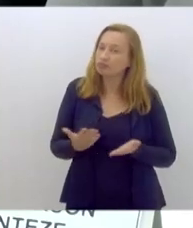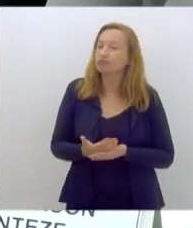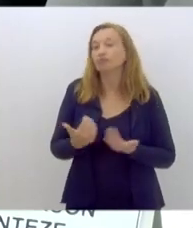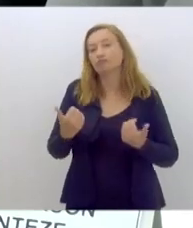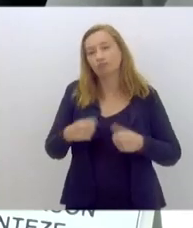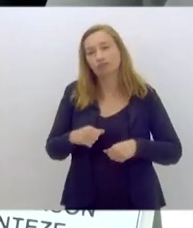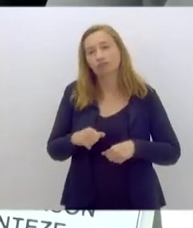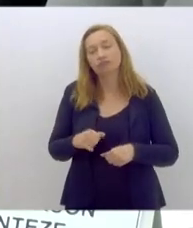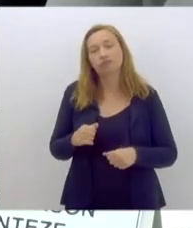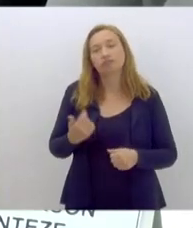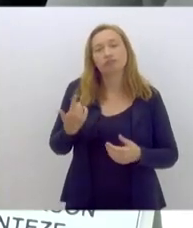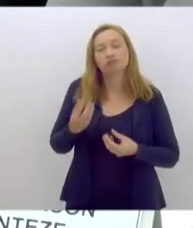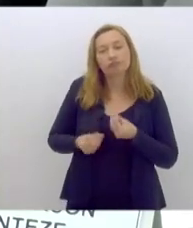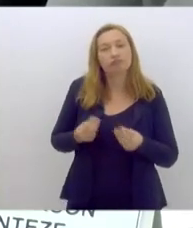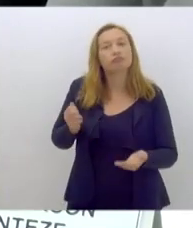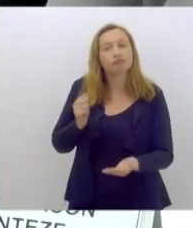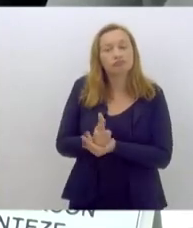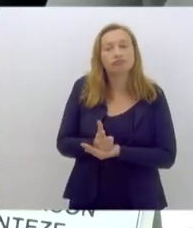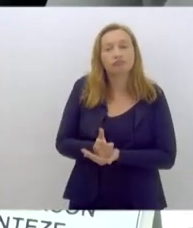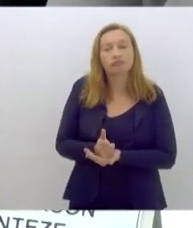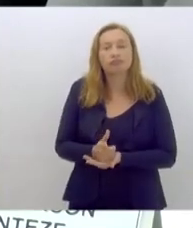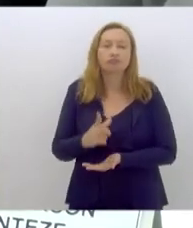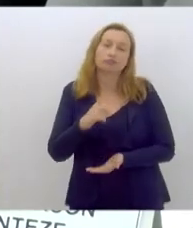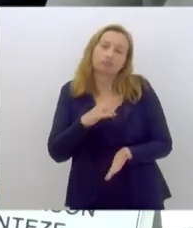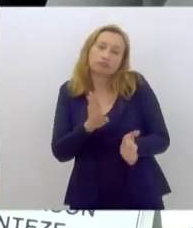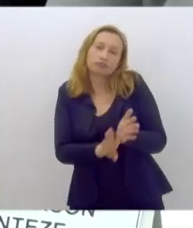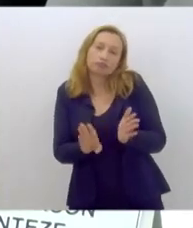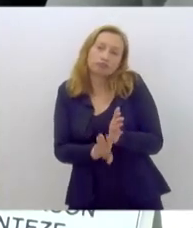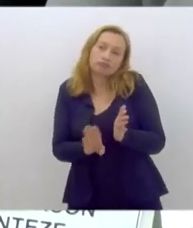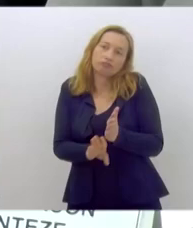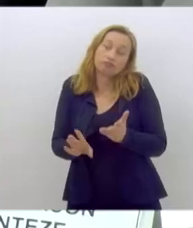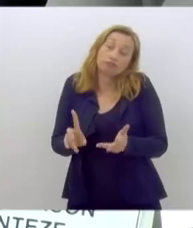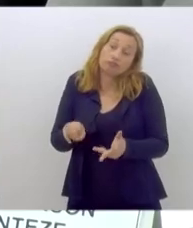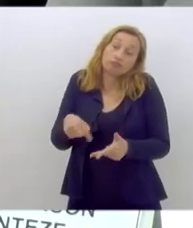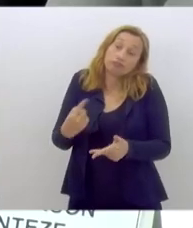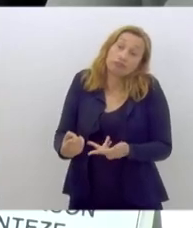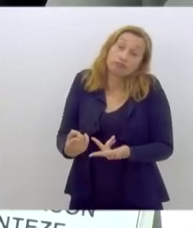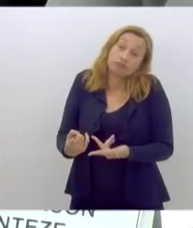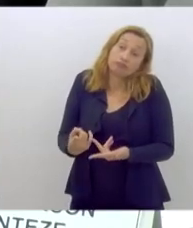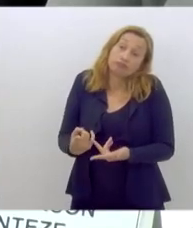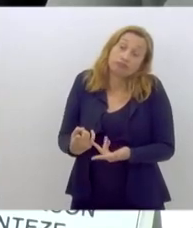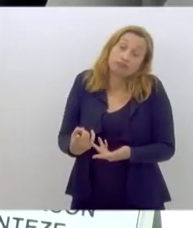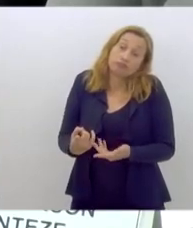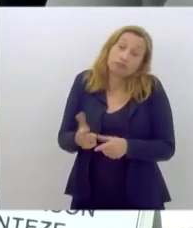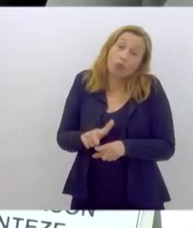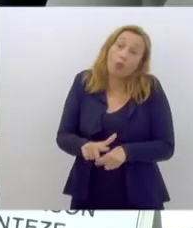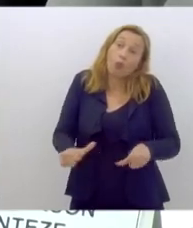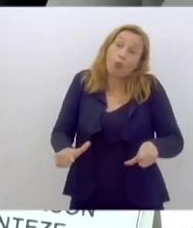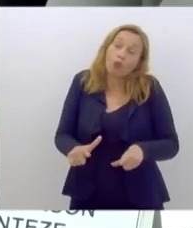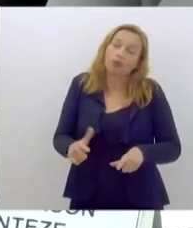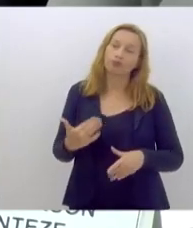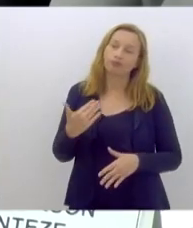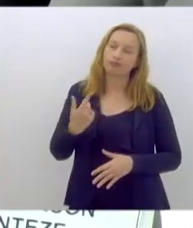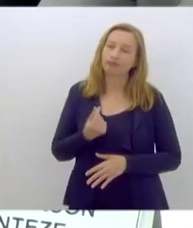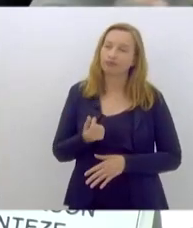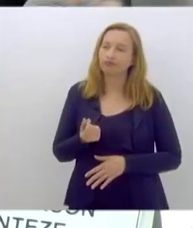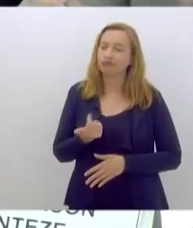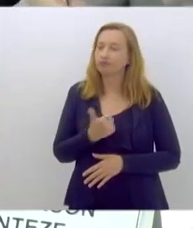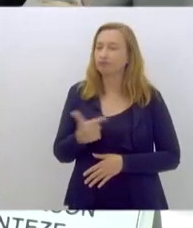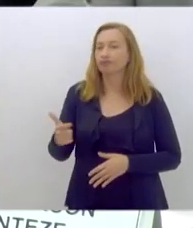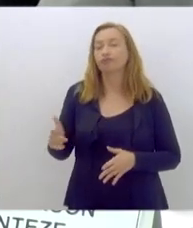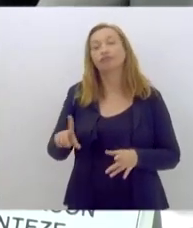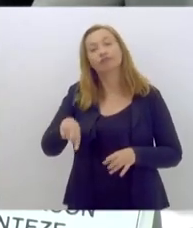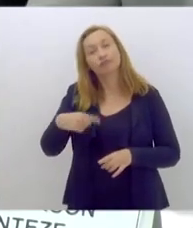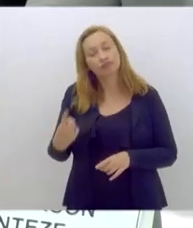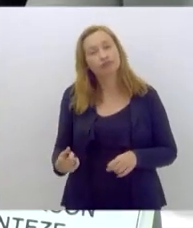tem a condição de pagar não adianta eu ter uma despesa fazer despesa e depois o caixa fica sem e tem um detalhe que